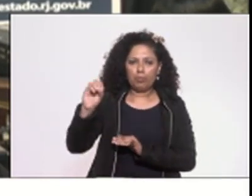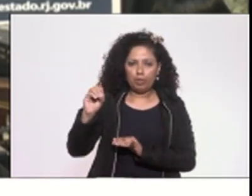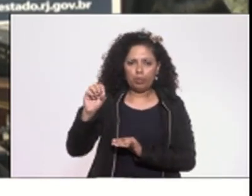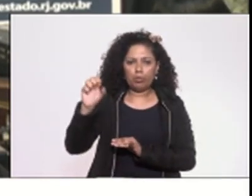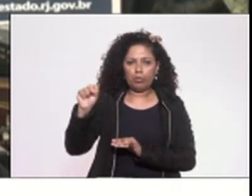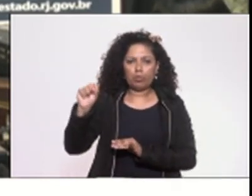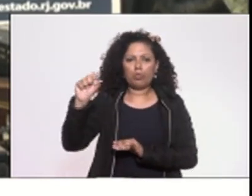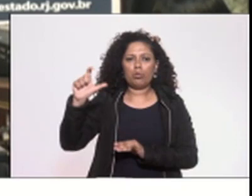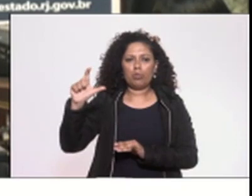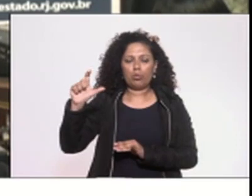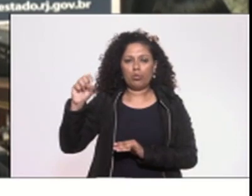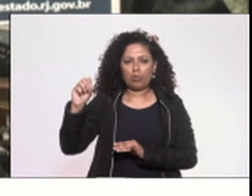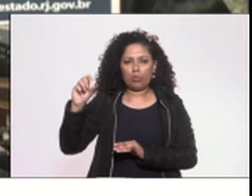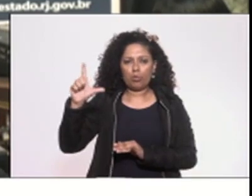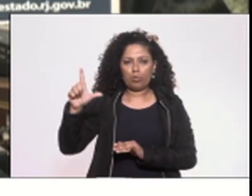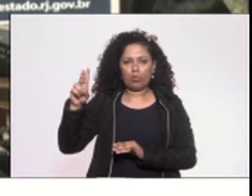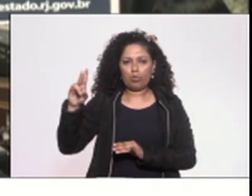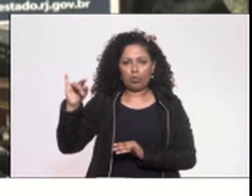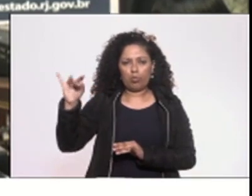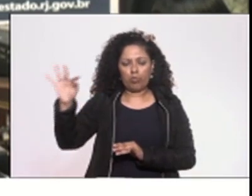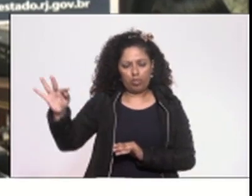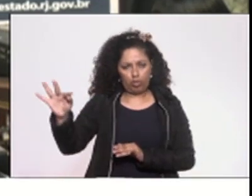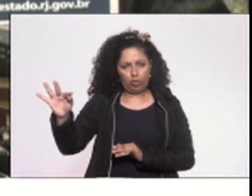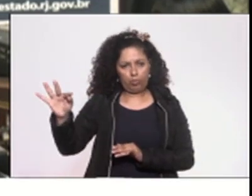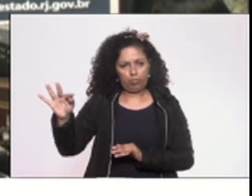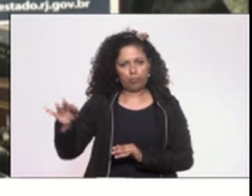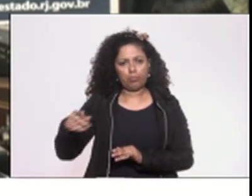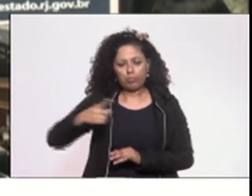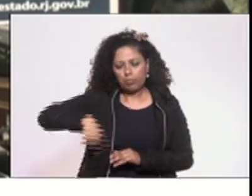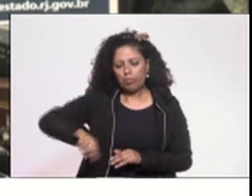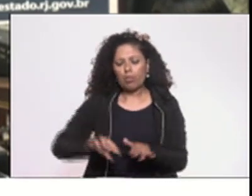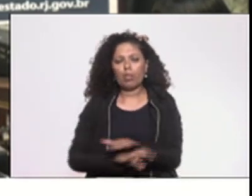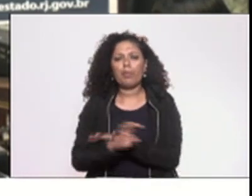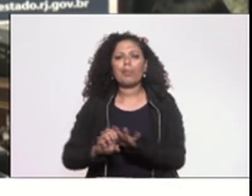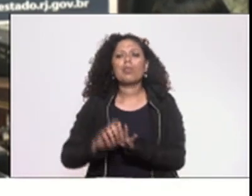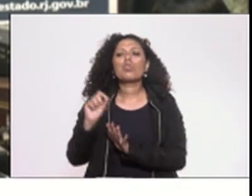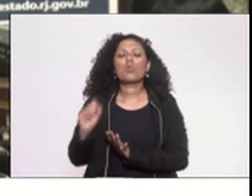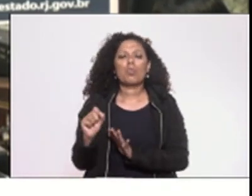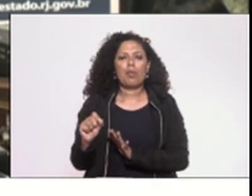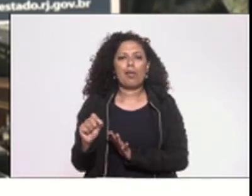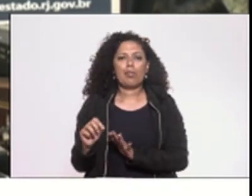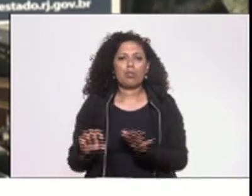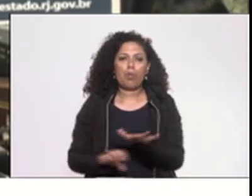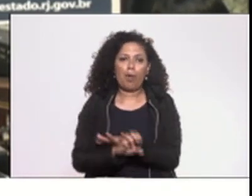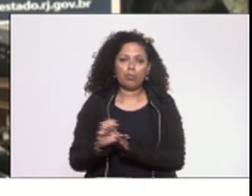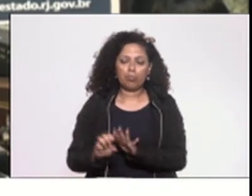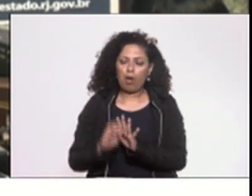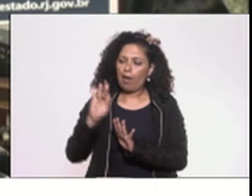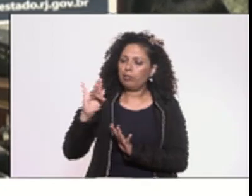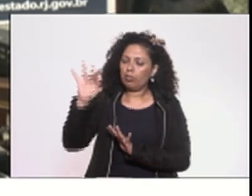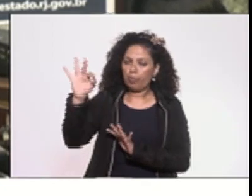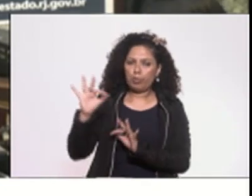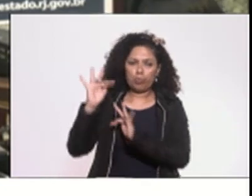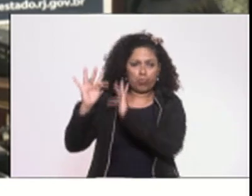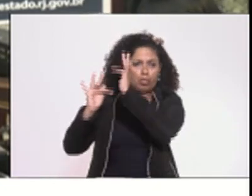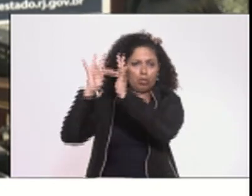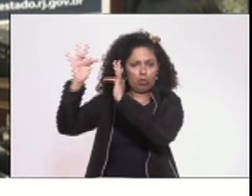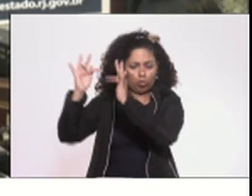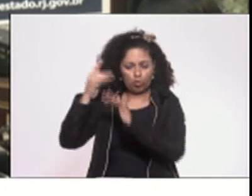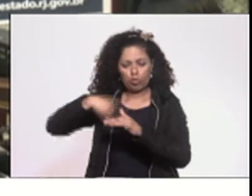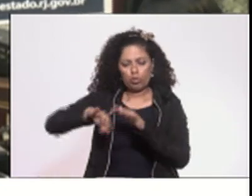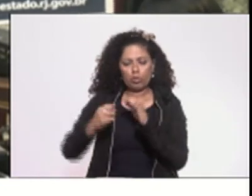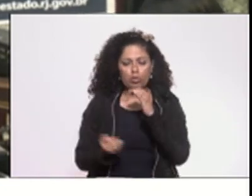No sentido literal e depois no sentido figurado. No sentido literal, nós somos uma empresa de biotecnologia aplicada, nós desenvolvemos